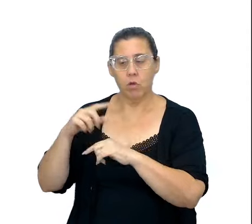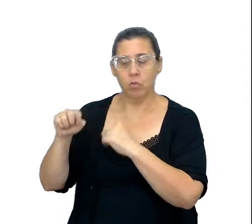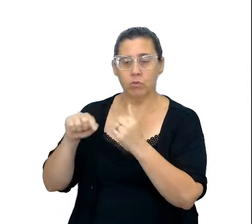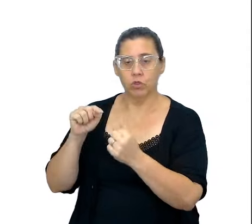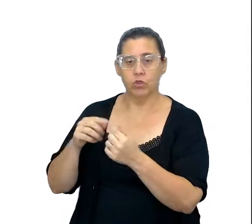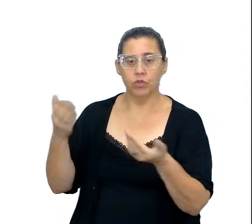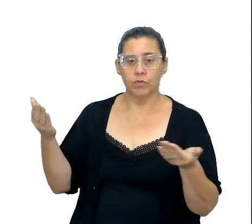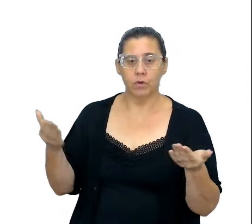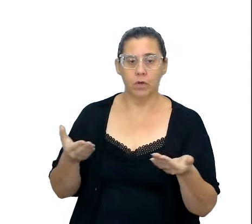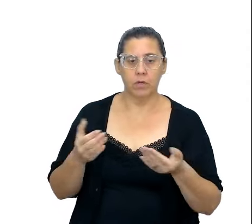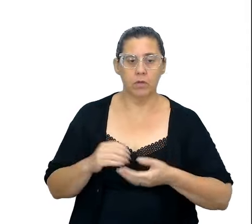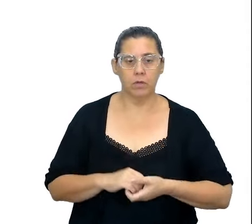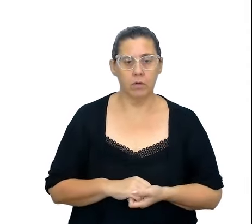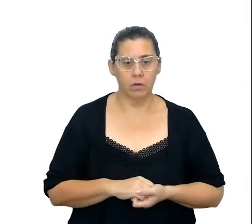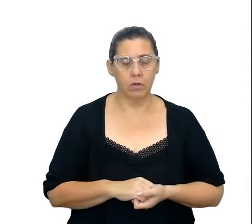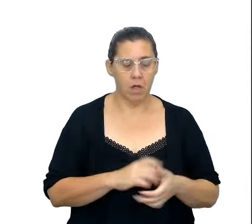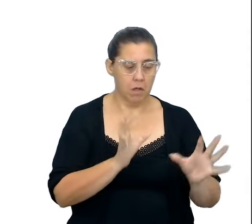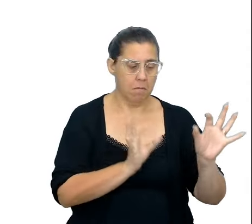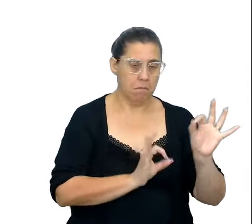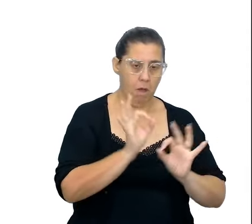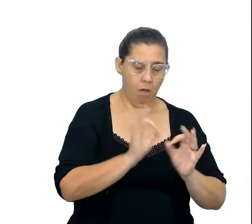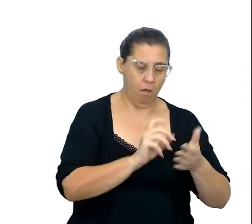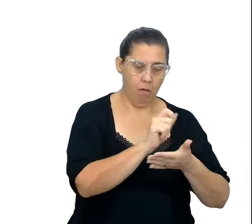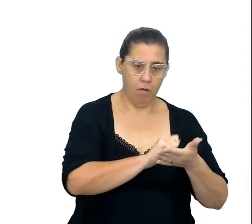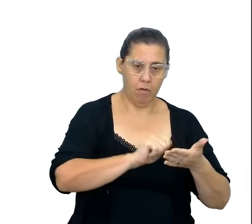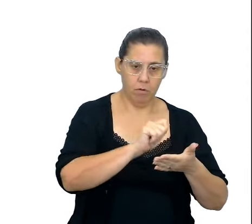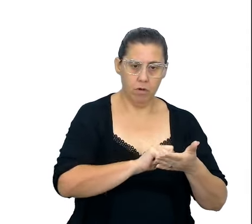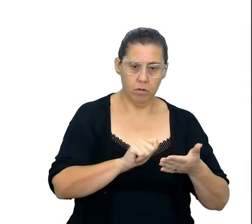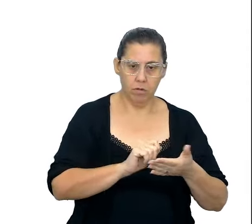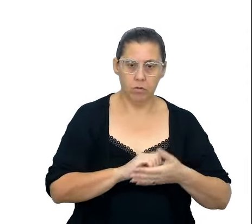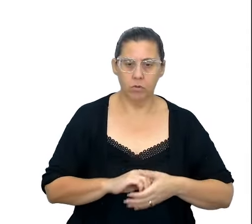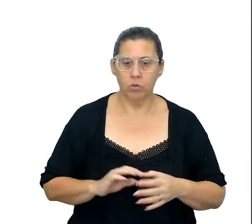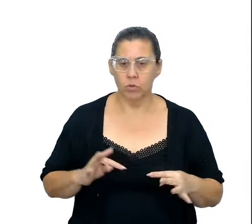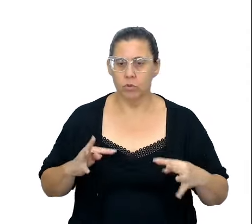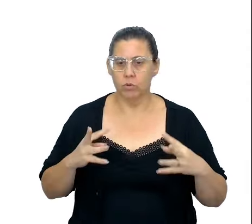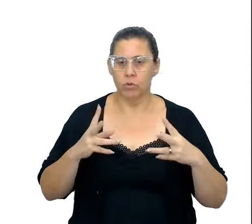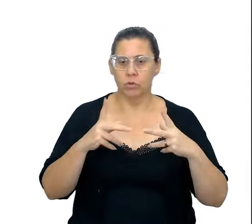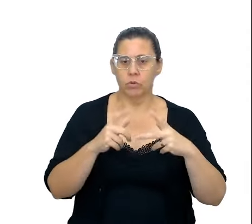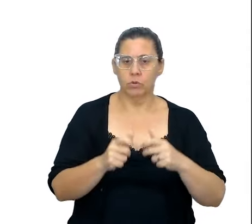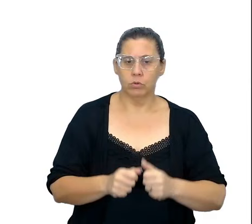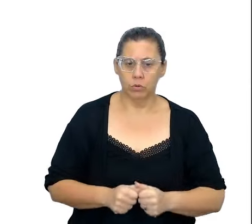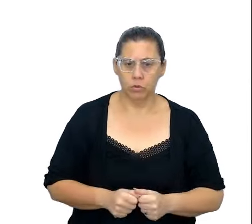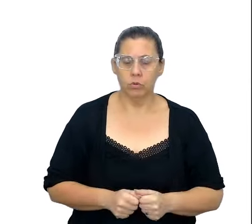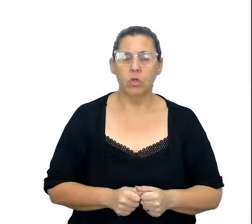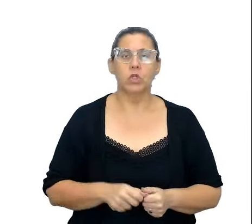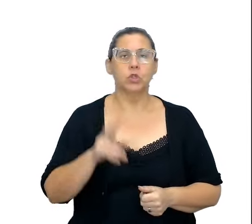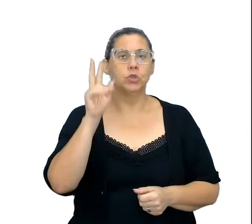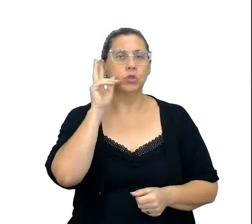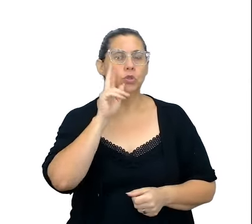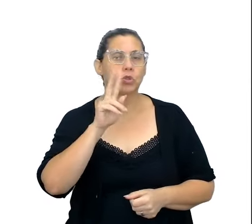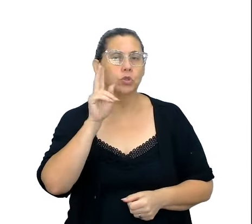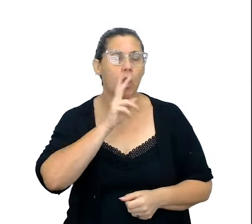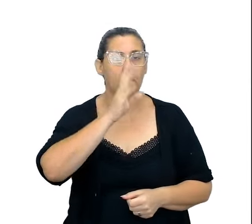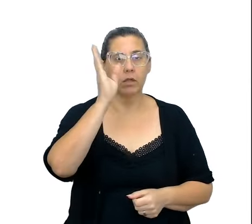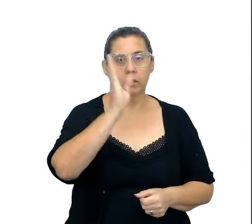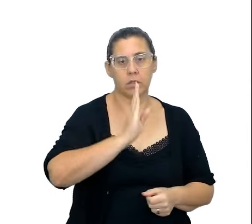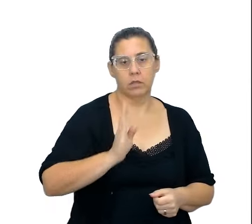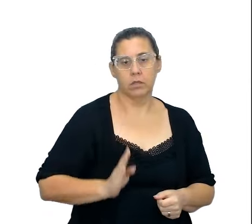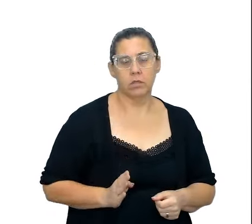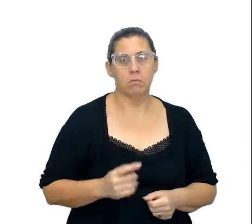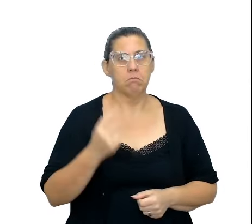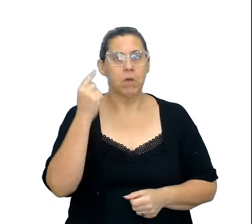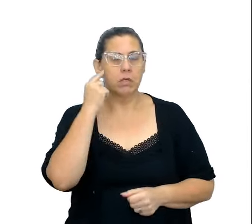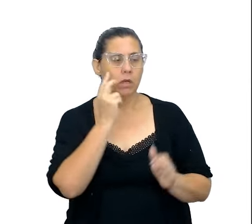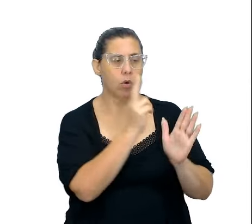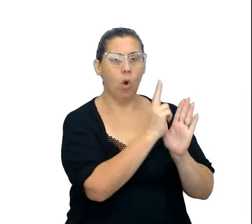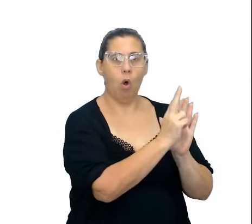cantinho, planejar a escrita adaptada da história tradicional brasileira por meio de elaboração de